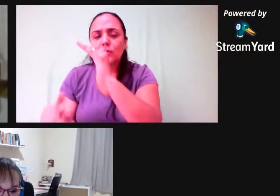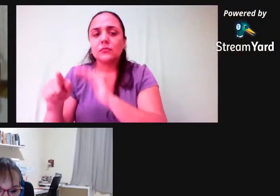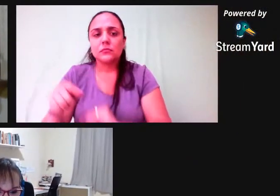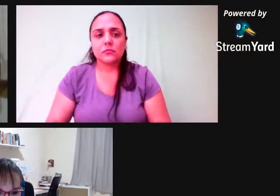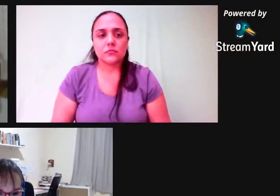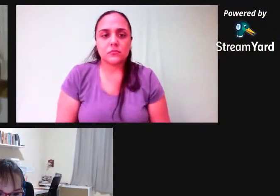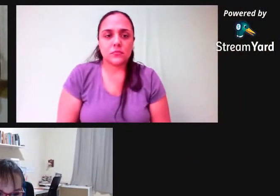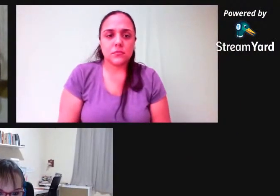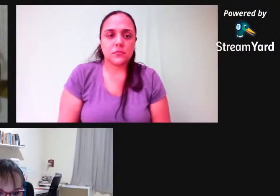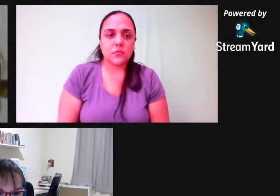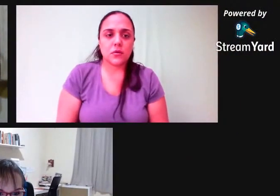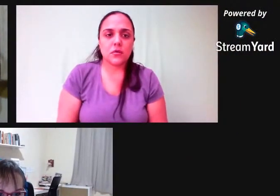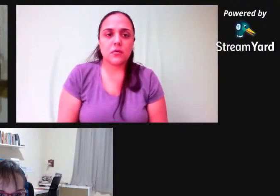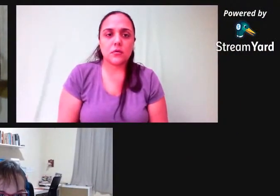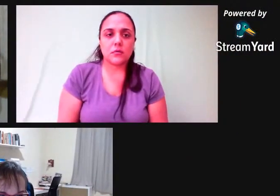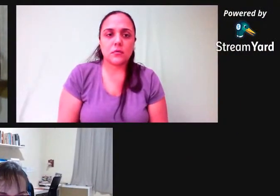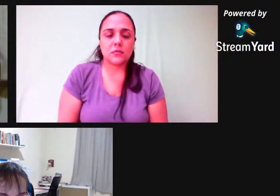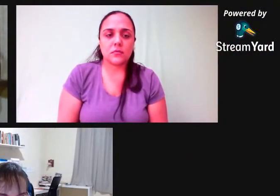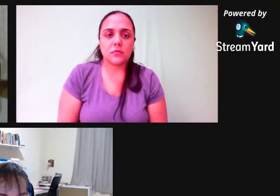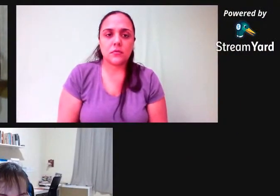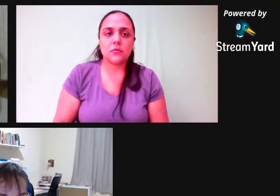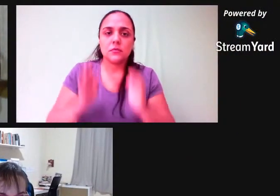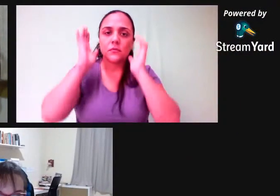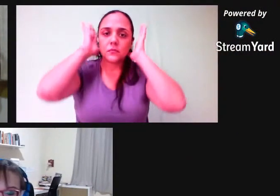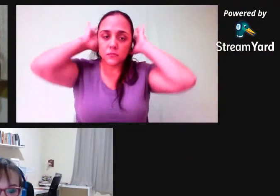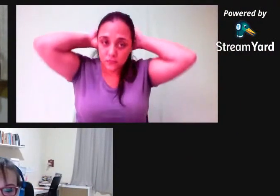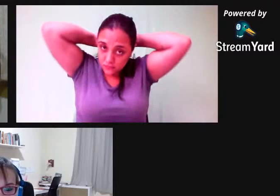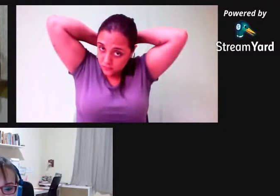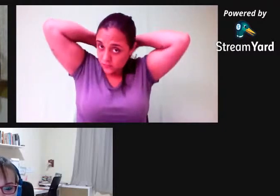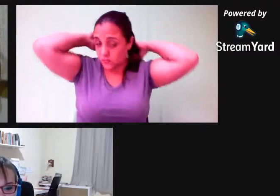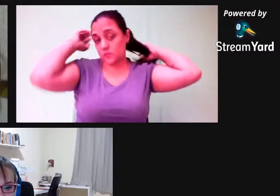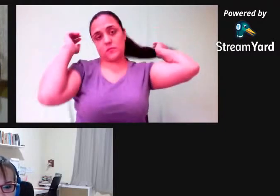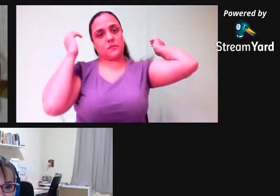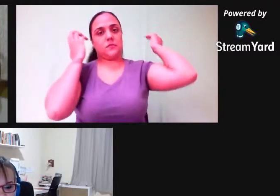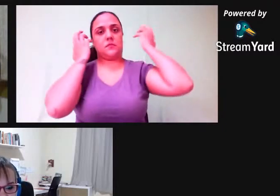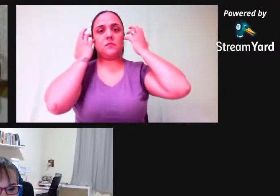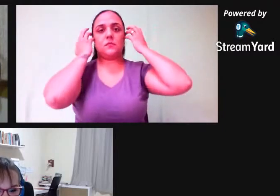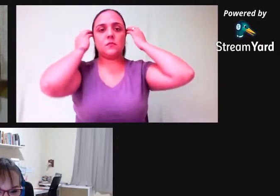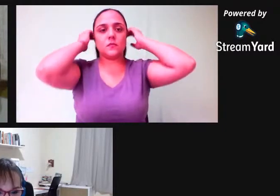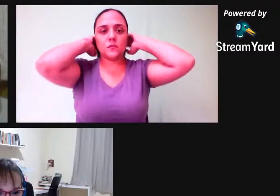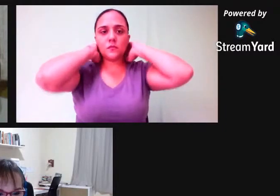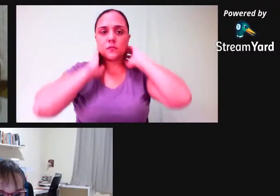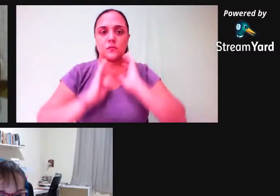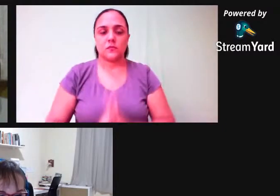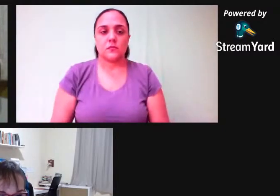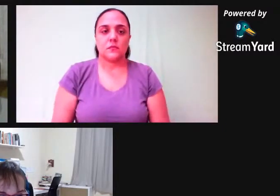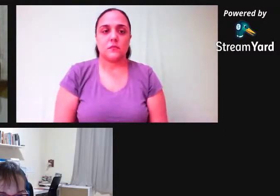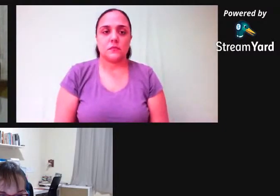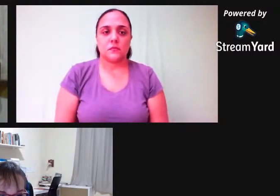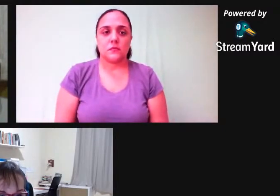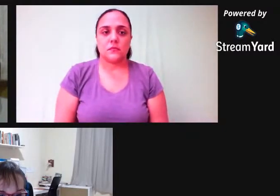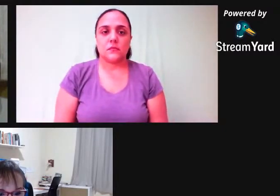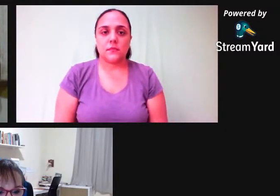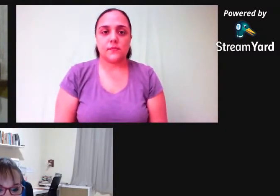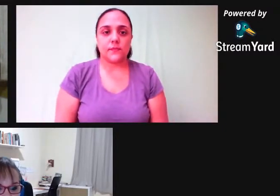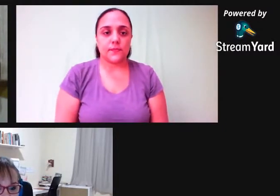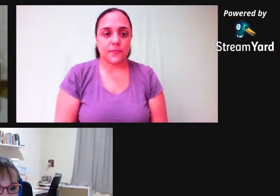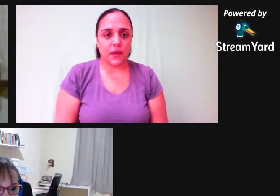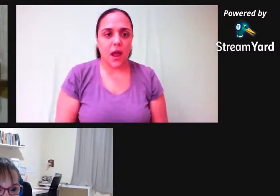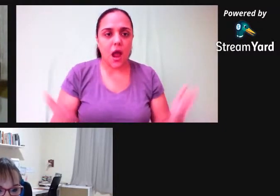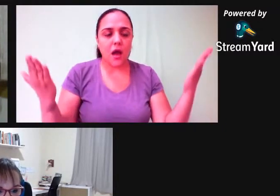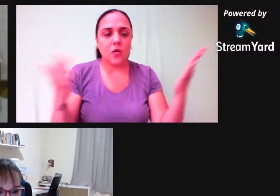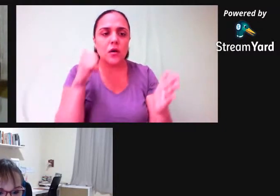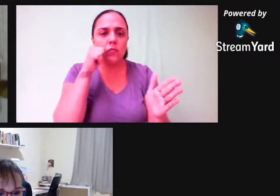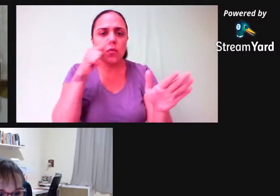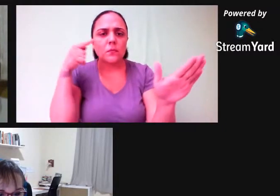Que a Joana eu ainda estou compartilhando ou não? Não, tá não. Assim, né? A Fernanda